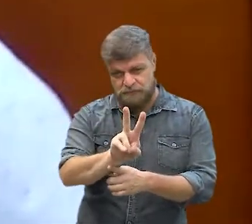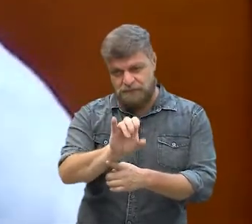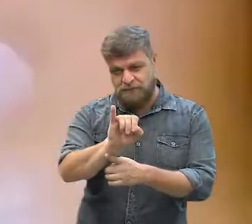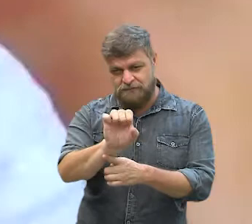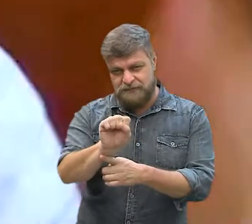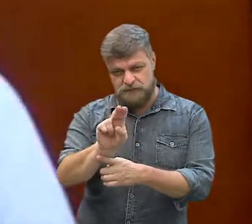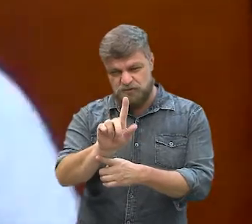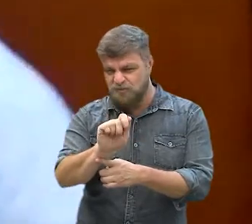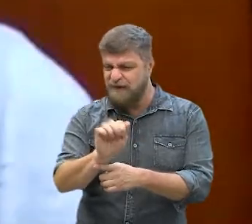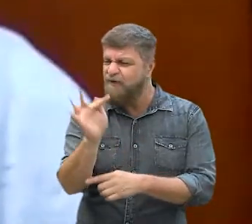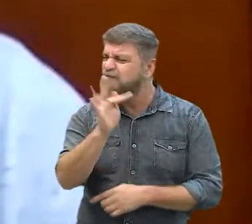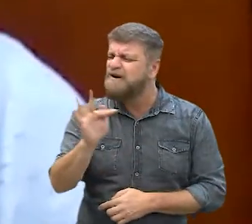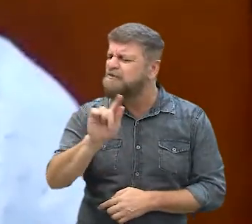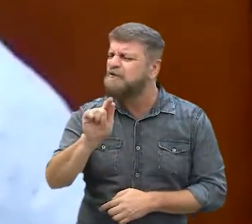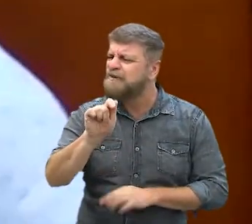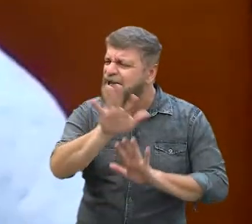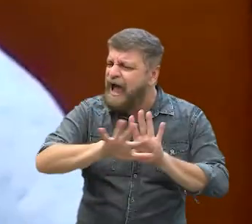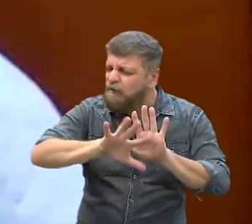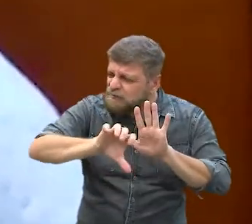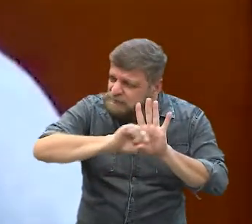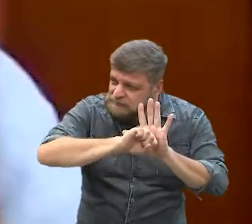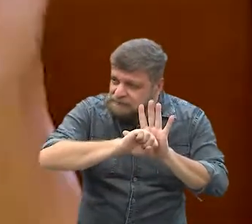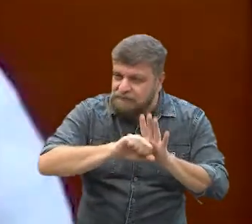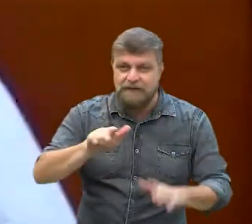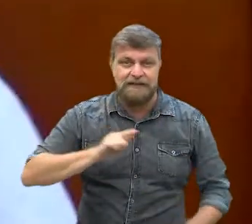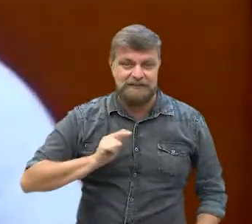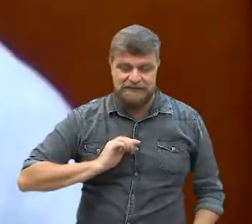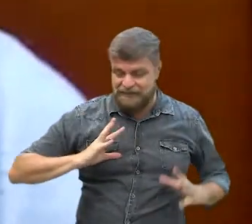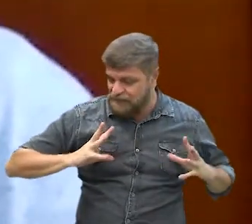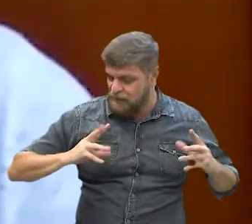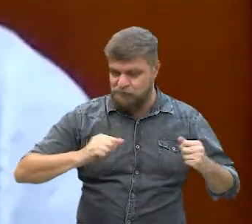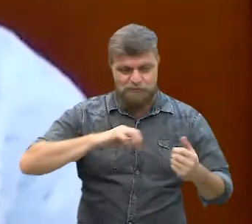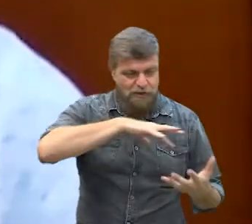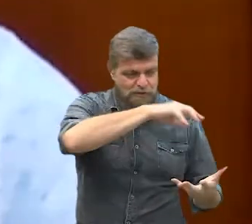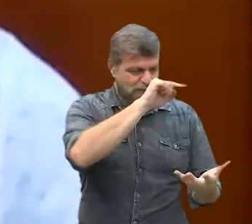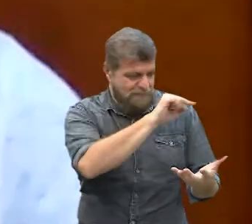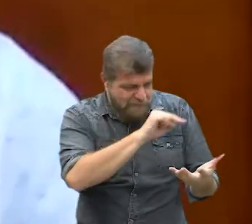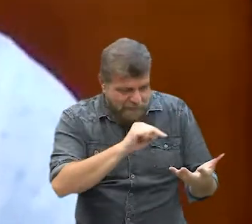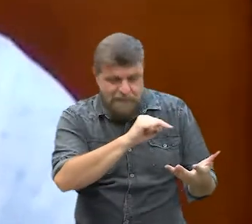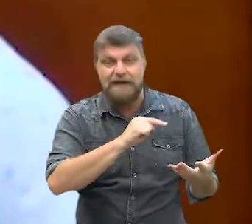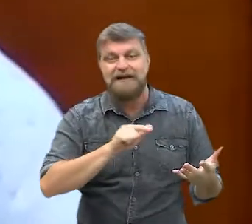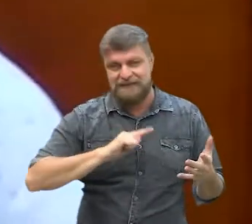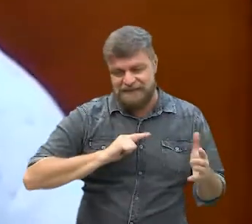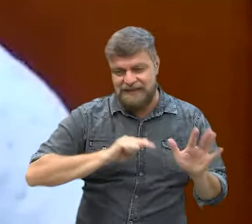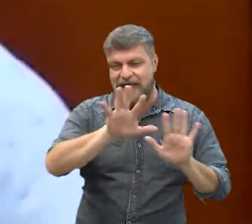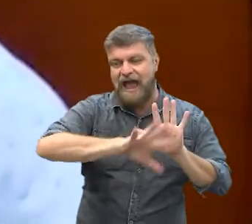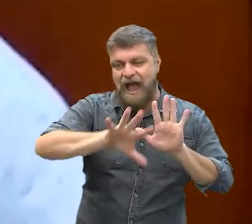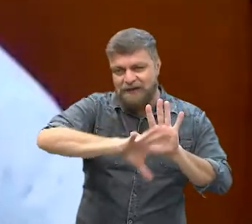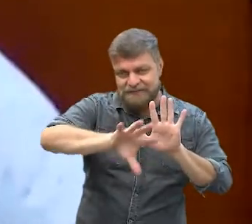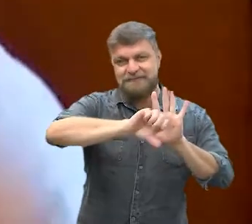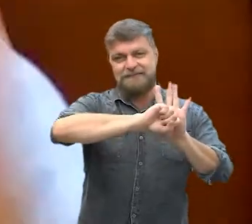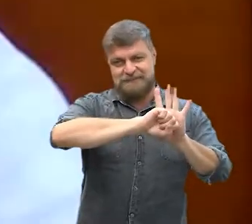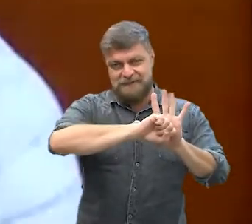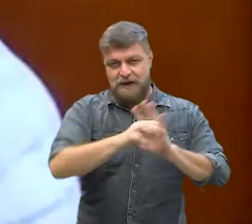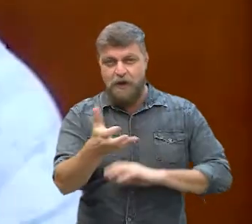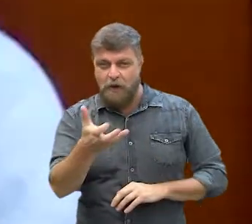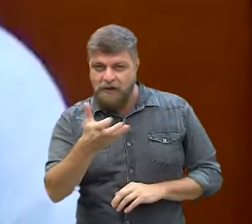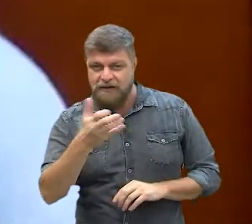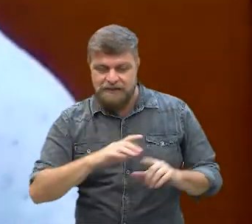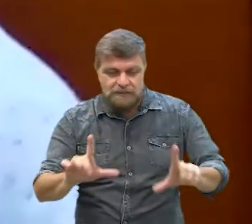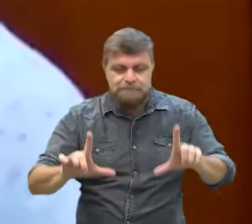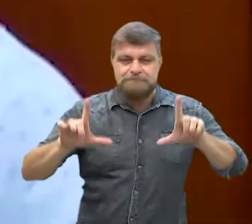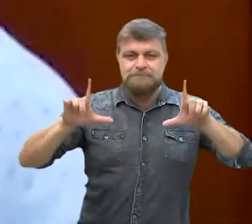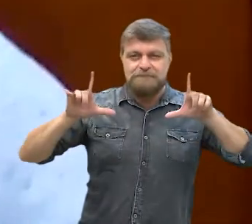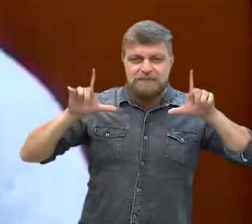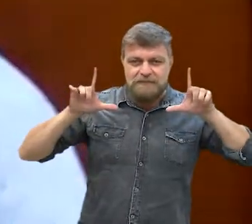nossa, mas que faculdade é essa que você fez de audiovisual? Hoje eu falo, pô, tá aí, tá em tudo, né? Todo mundo tem um pouquinho de audiovisual, todo mundo quer mostrar um